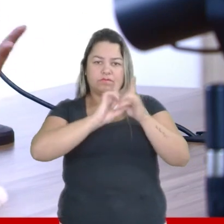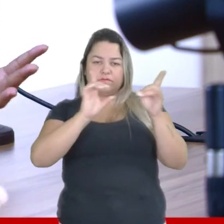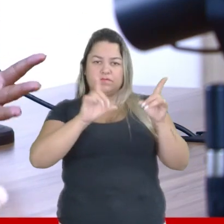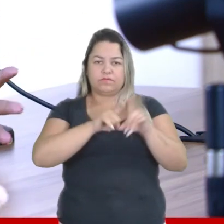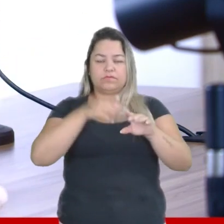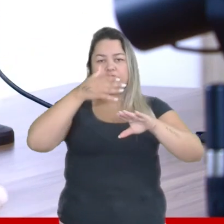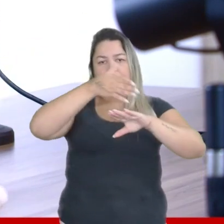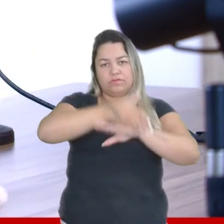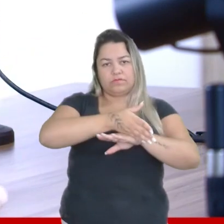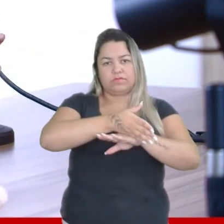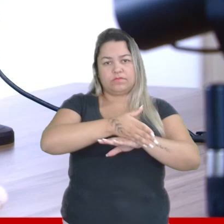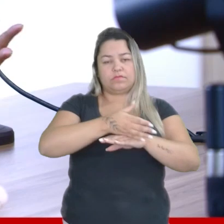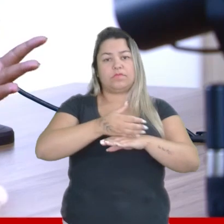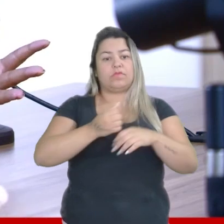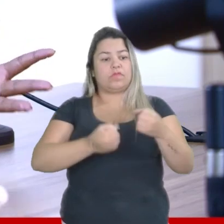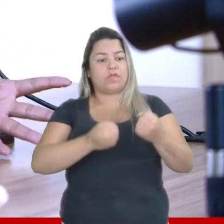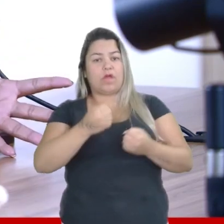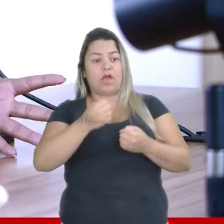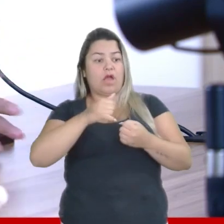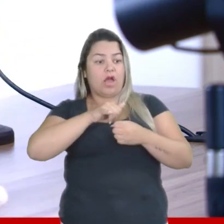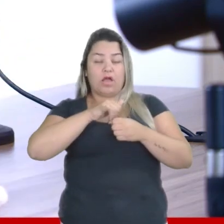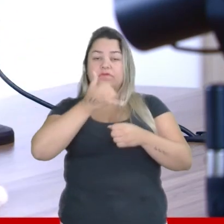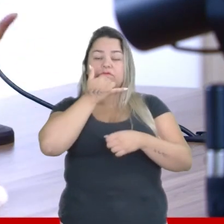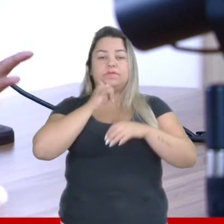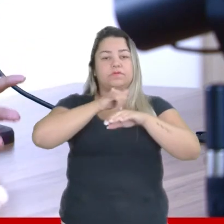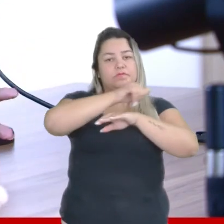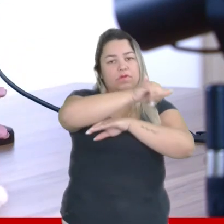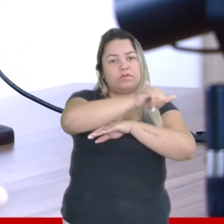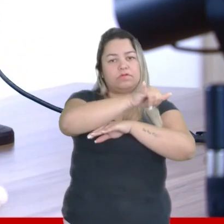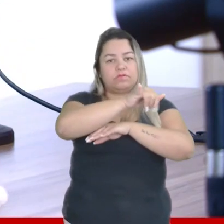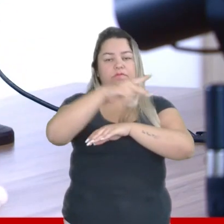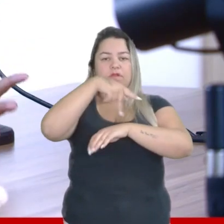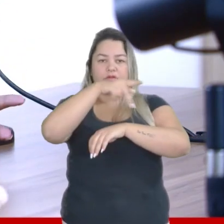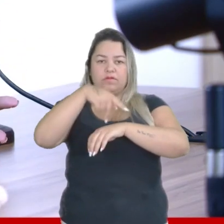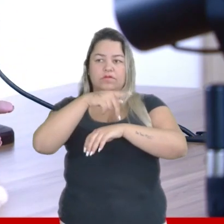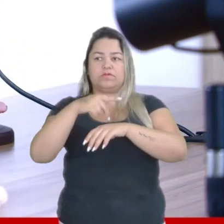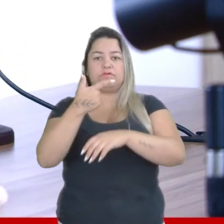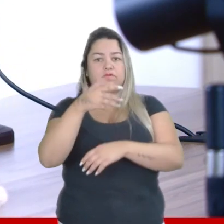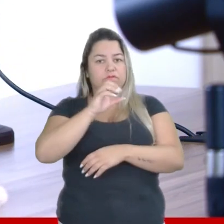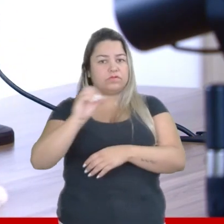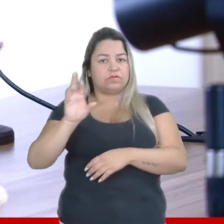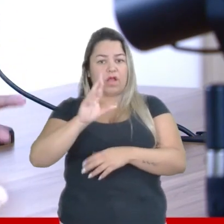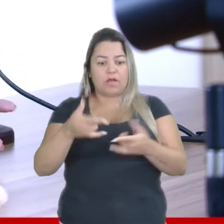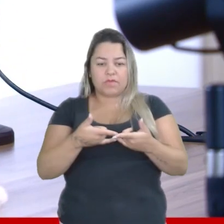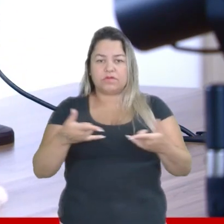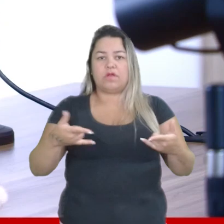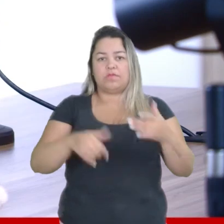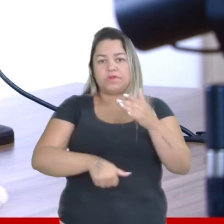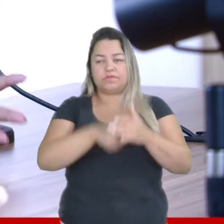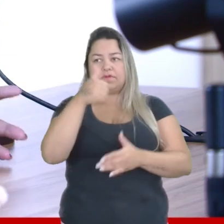de lutas de diversas mulheres negras de todos os estados, de todos os municípios, com